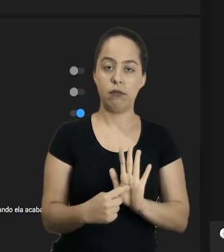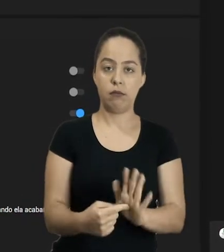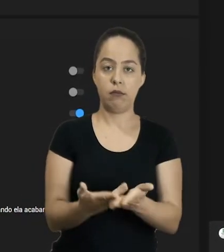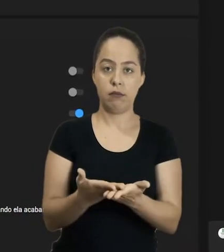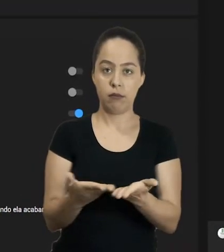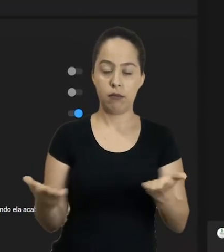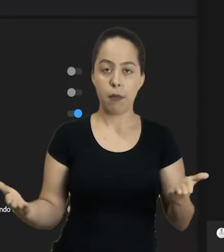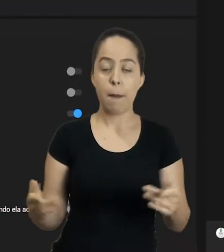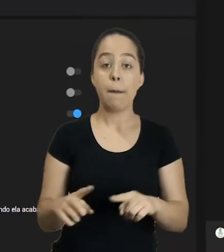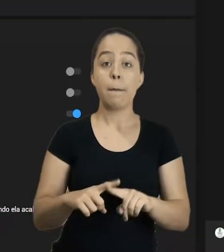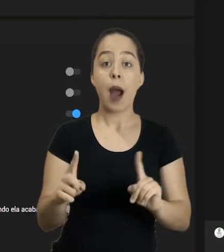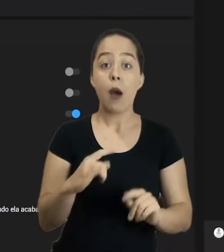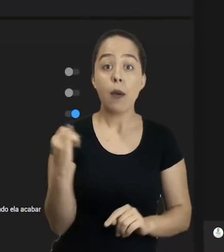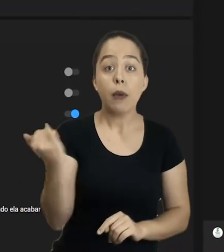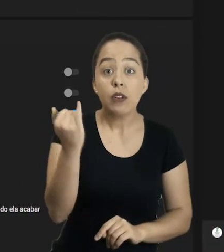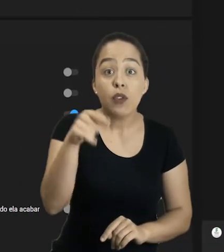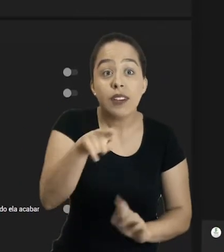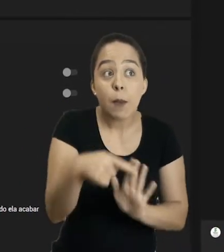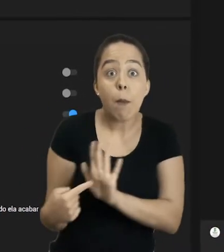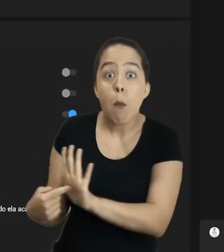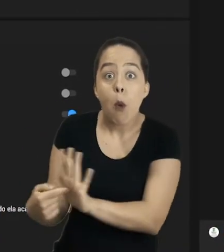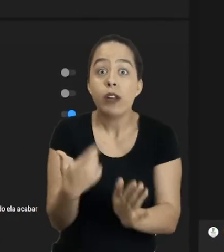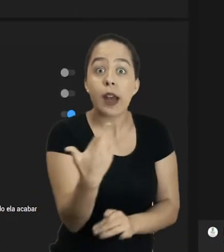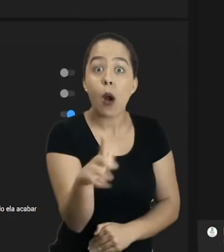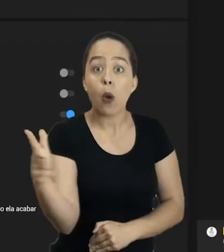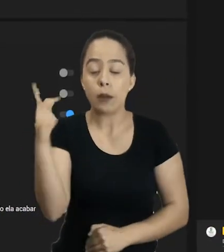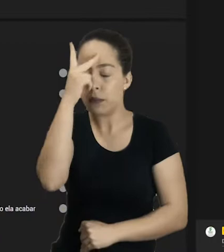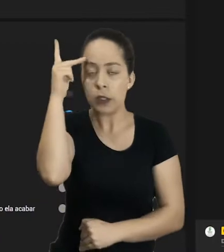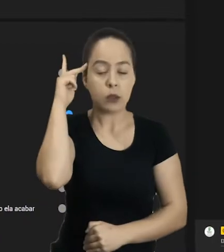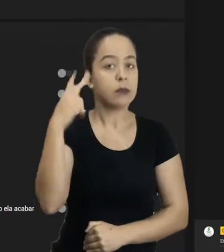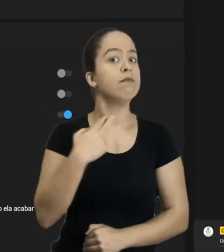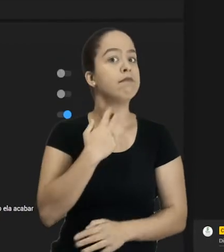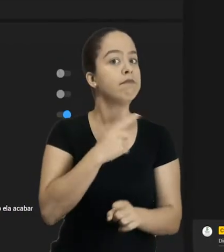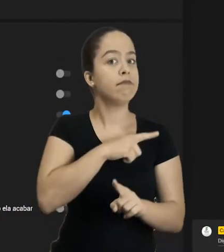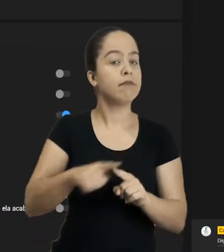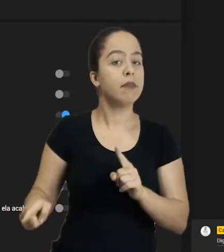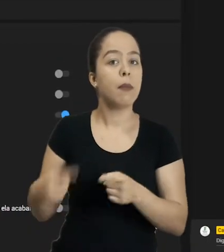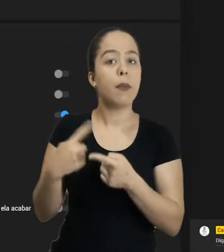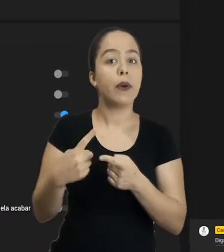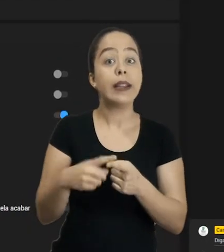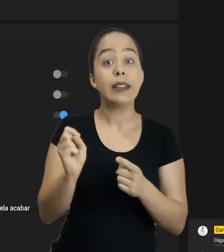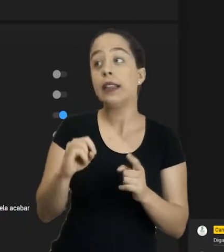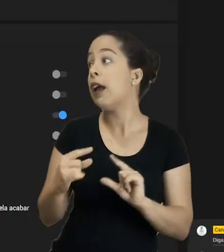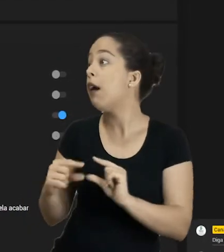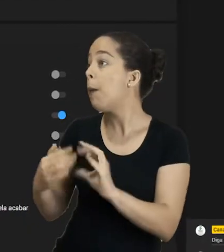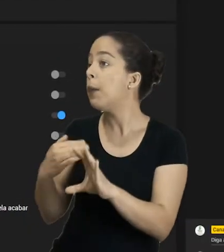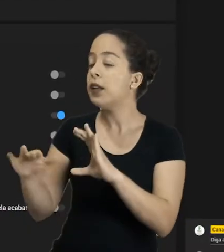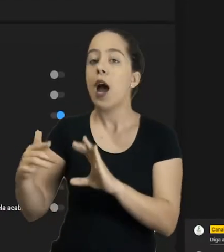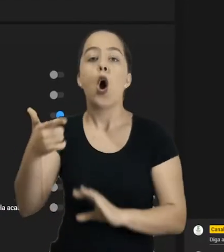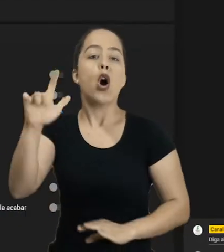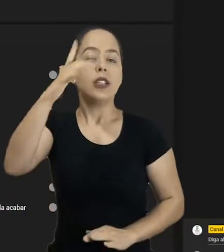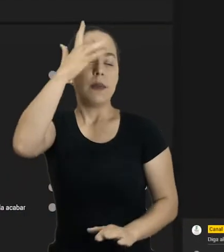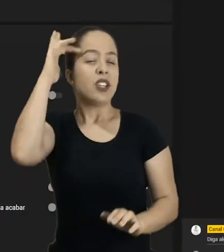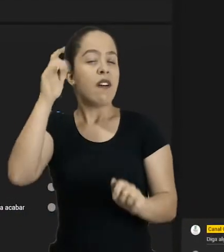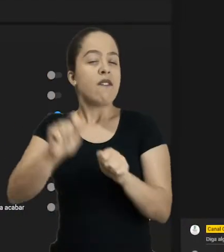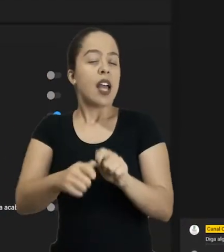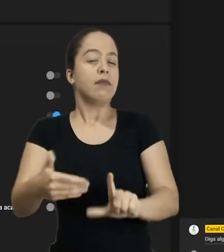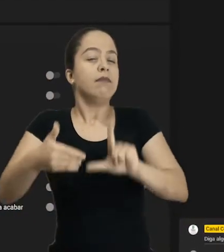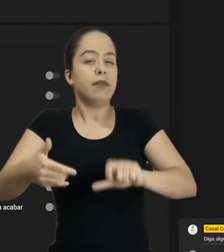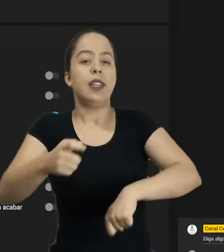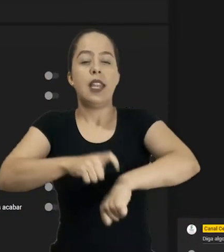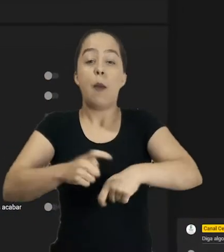vocês. Mas o importante é você não mostrar isso aqui para ninguém, porque alguém pode transmitir no seu canal utilizando isso aqui.